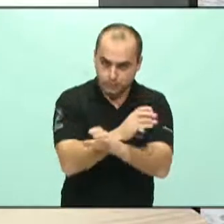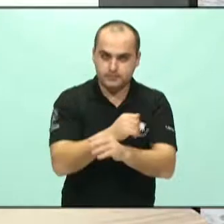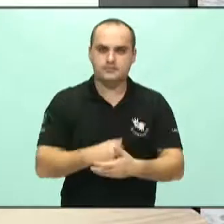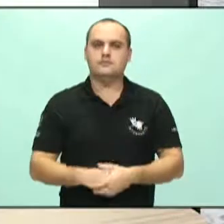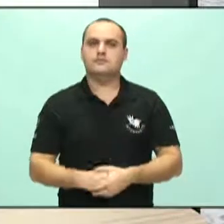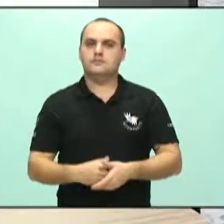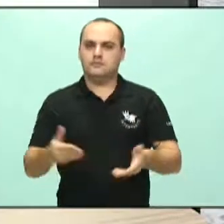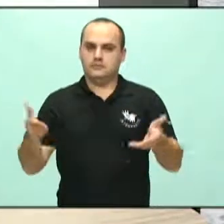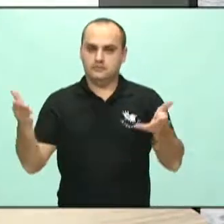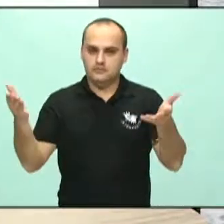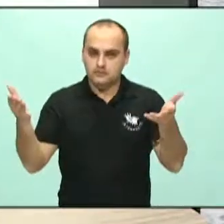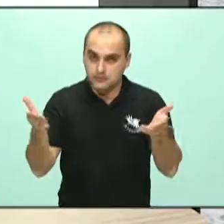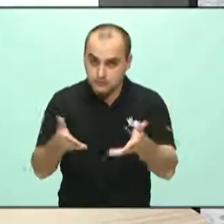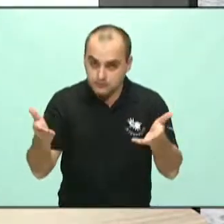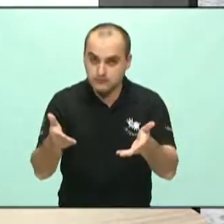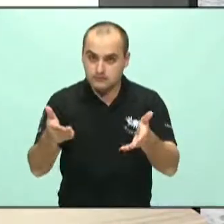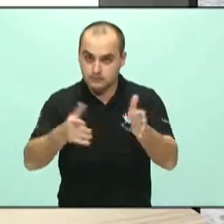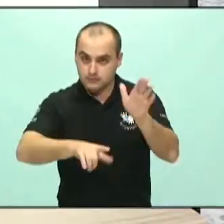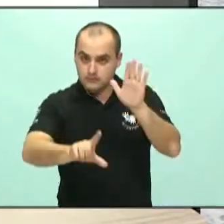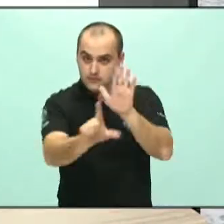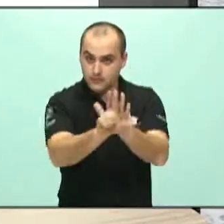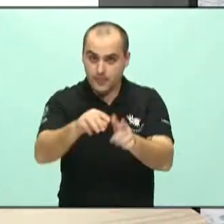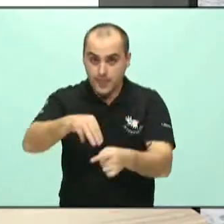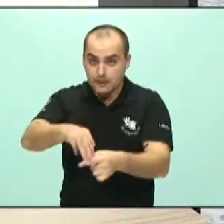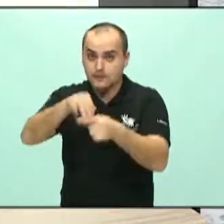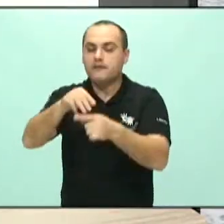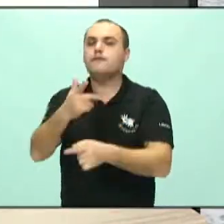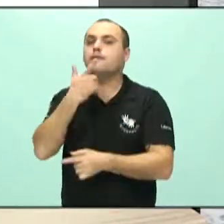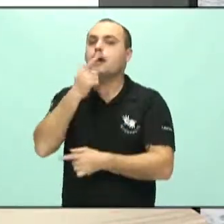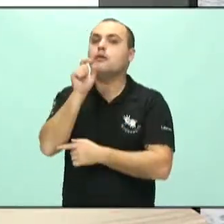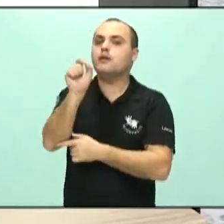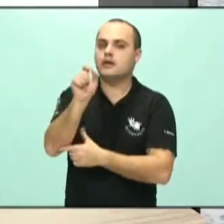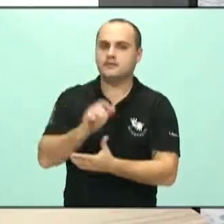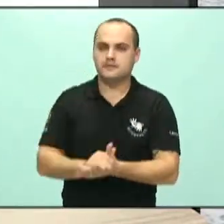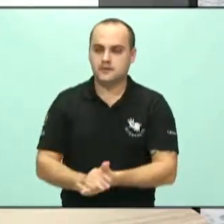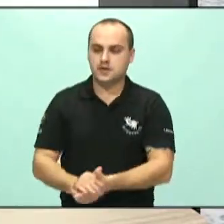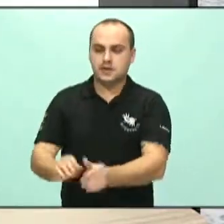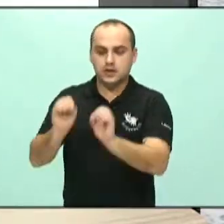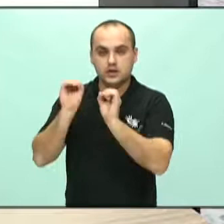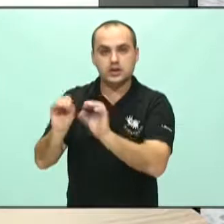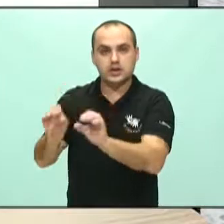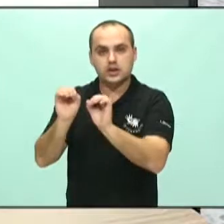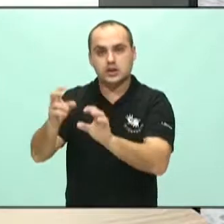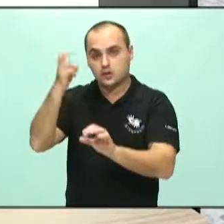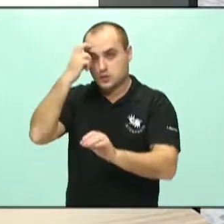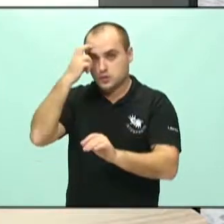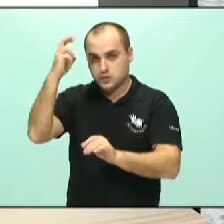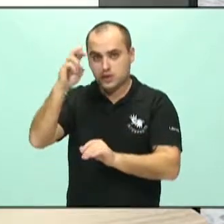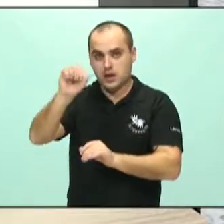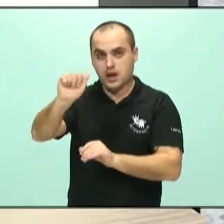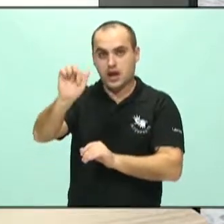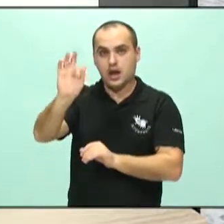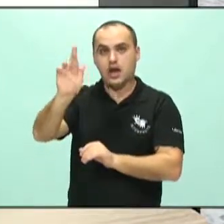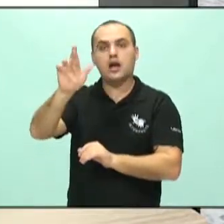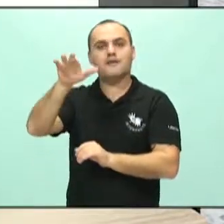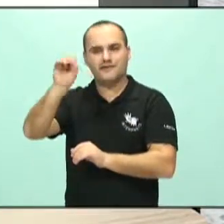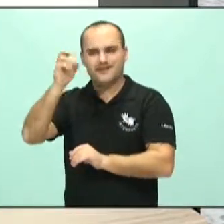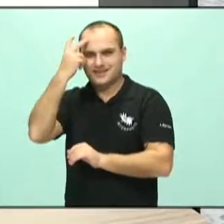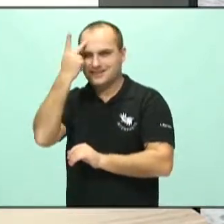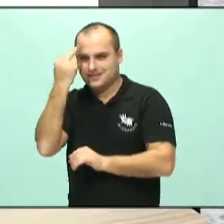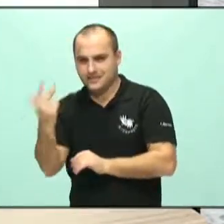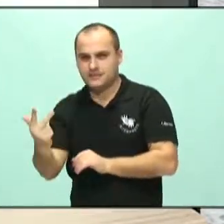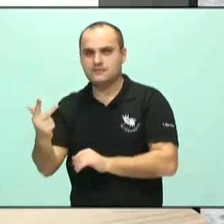em dia, a lei municipal ela abrange o ensino de cultura afro-brasileira, história